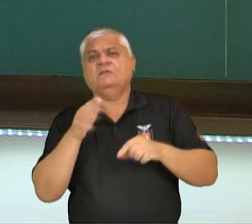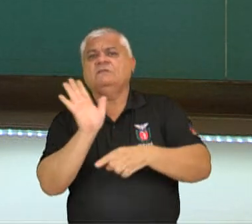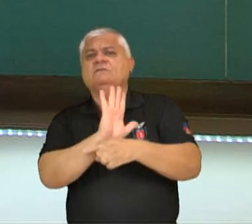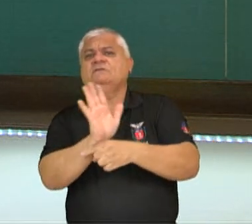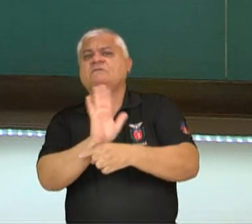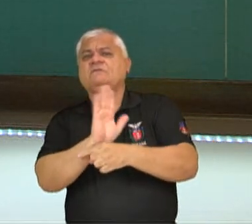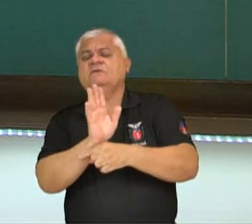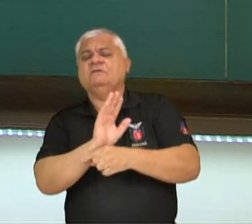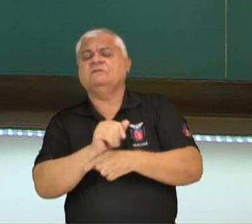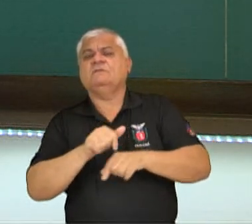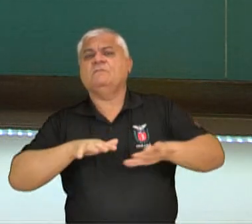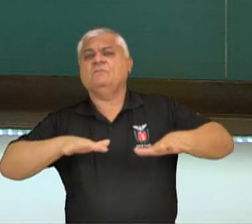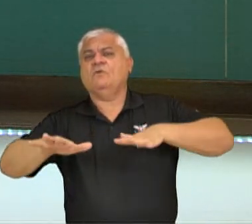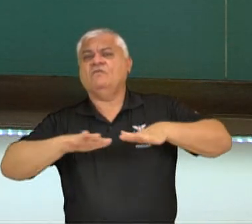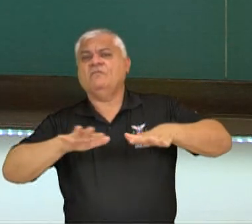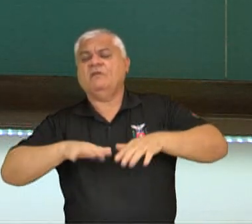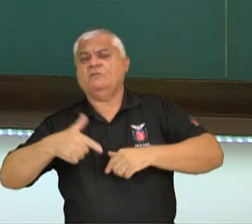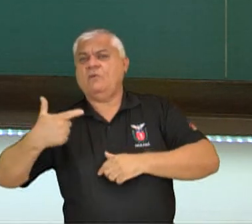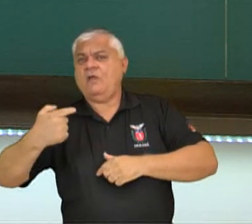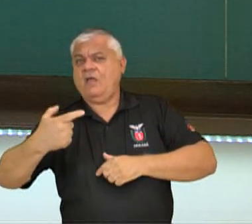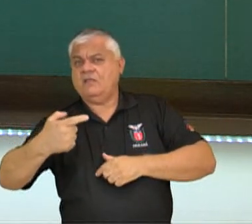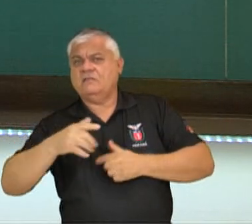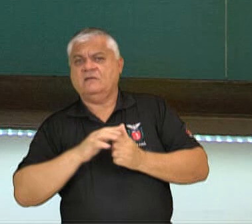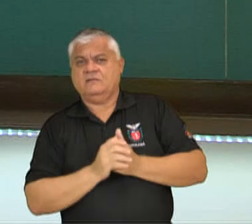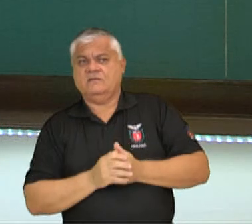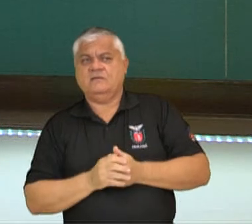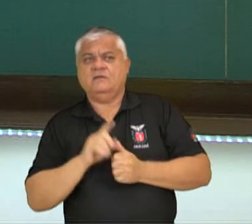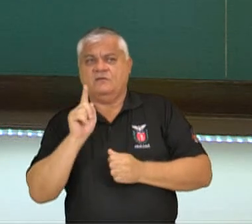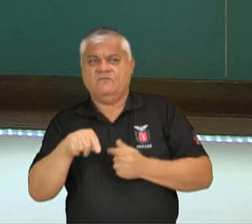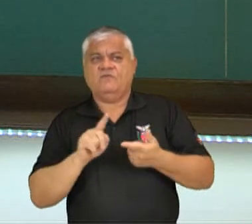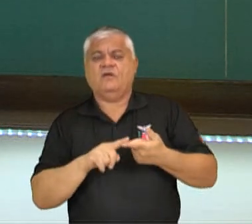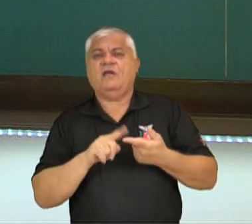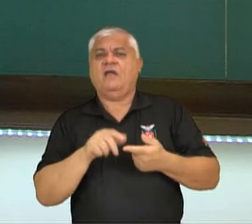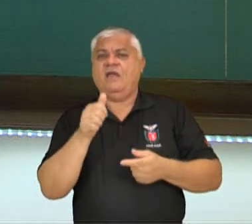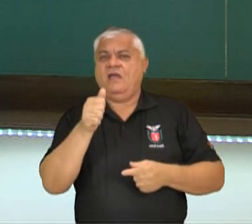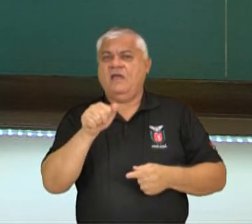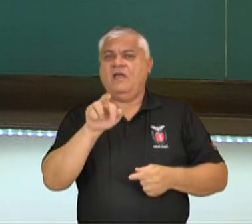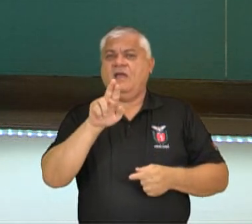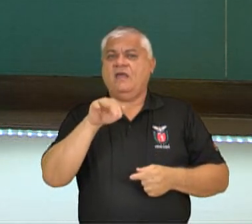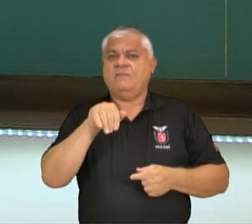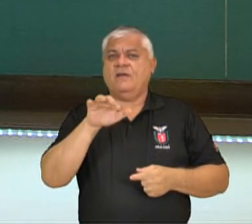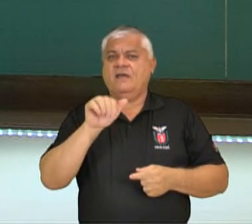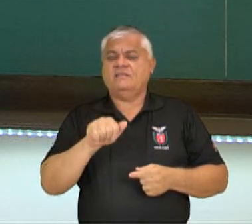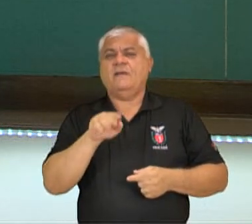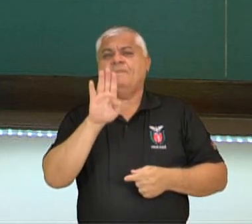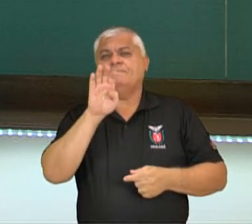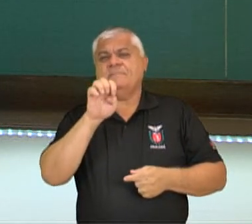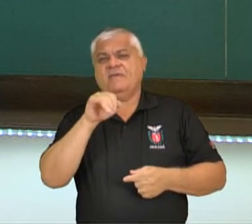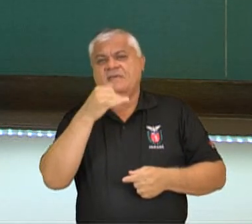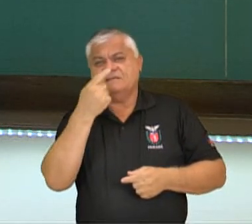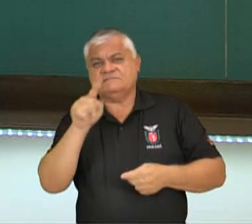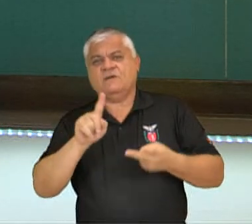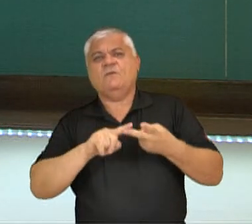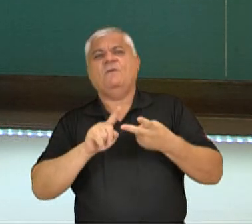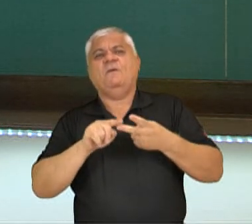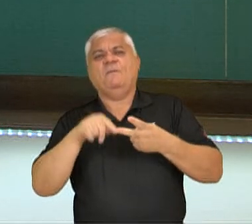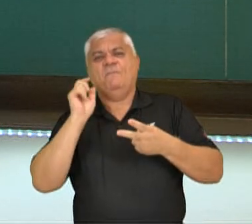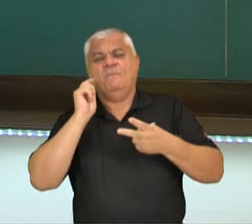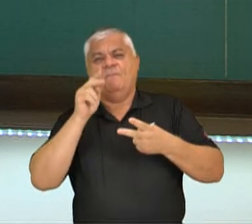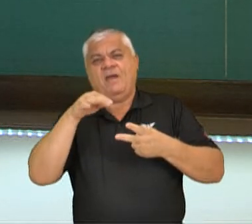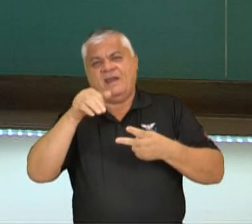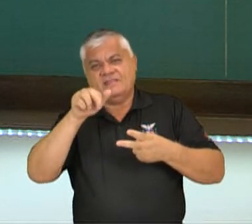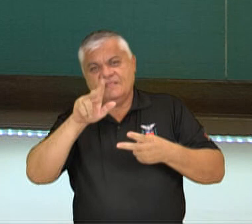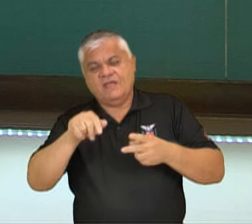dos movimentos de ataque, dos golpes de ataque, que foram a armada, a bênção, o martelo, a meia-lua de frente